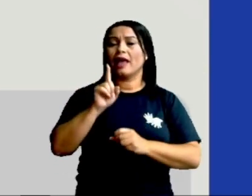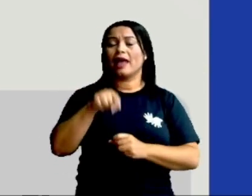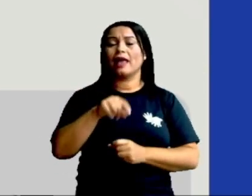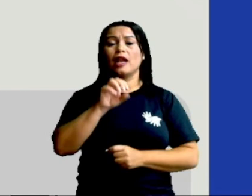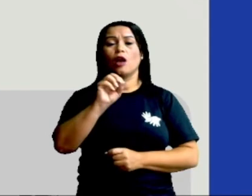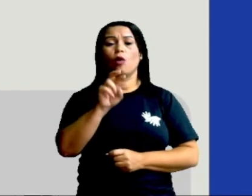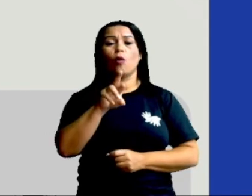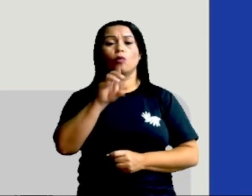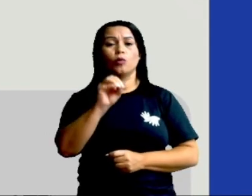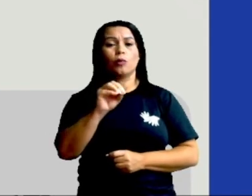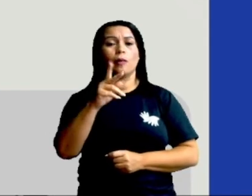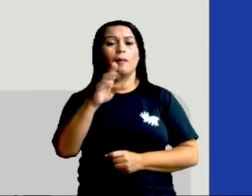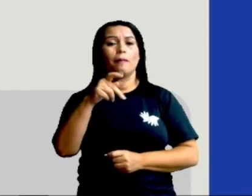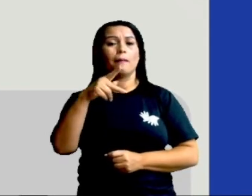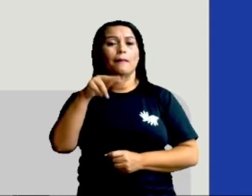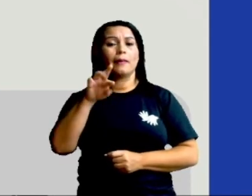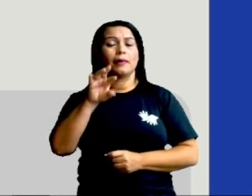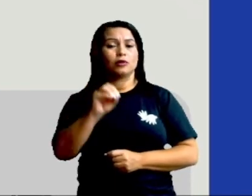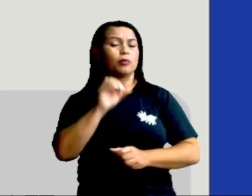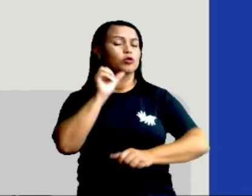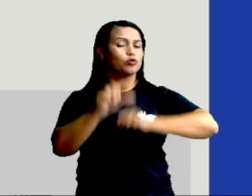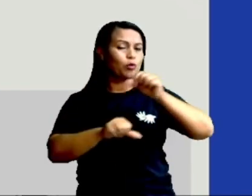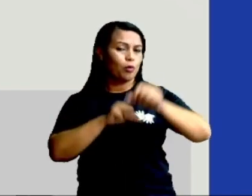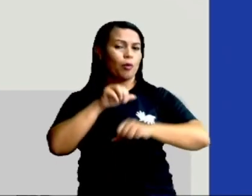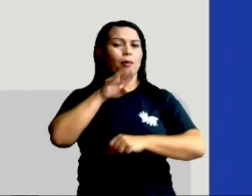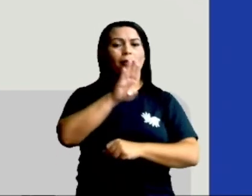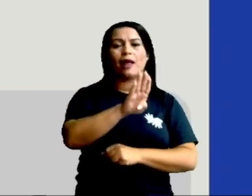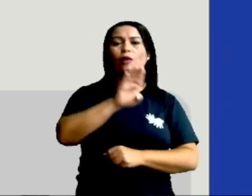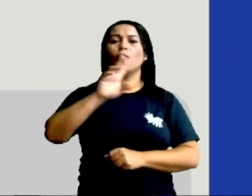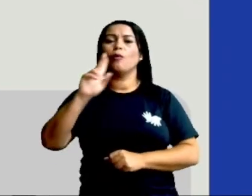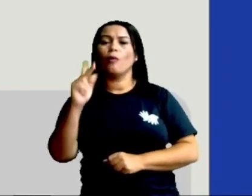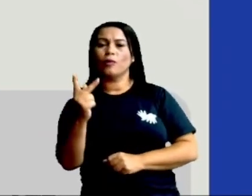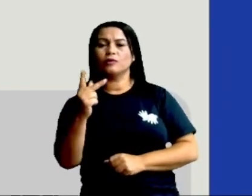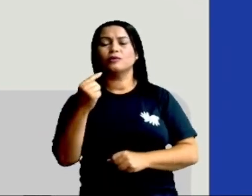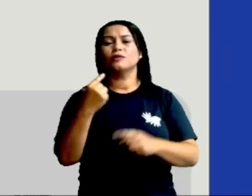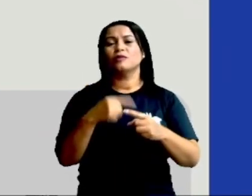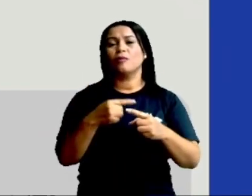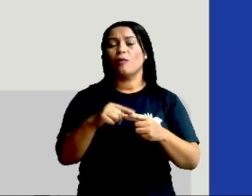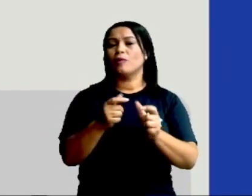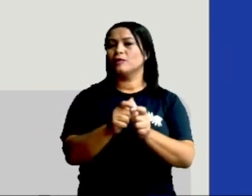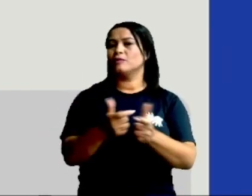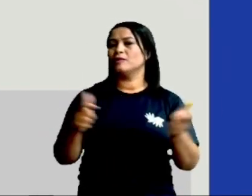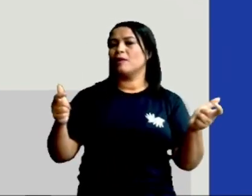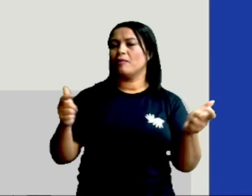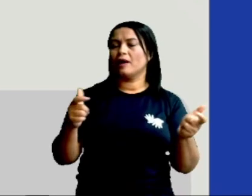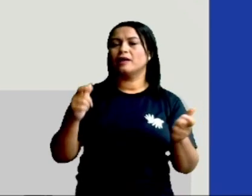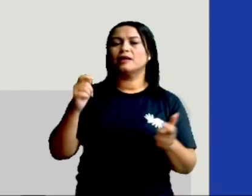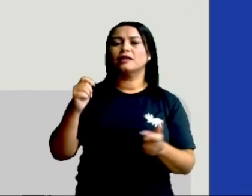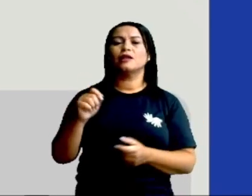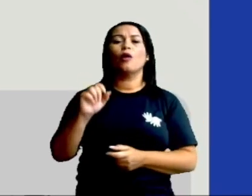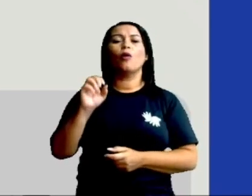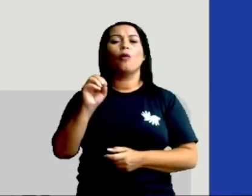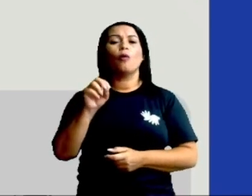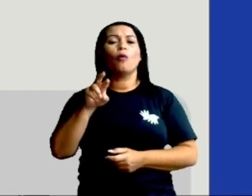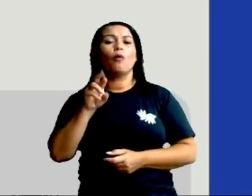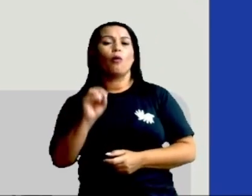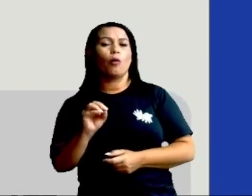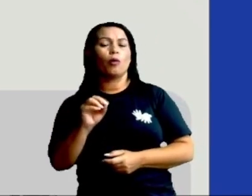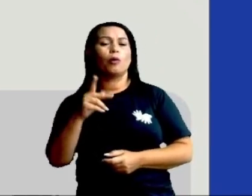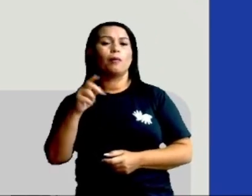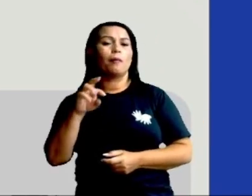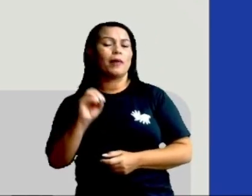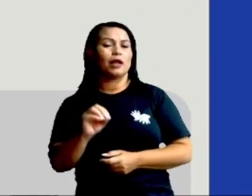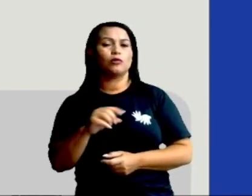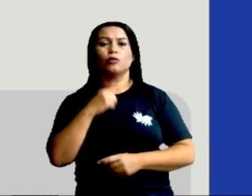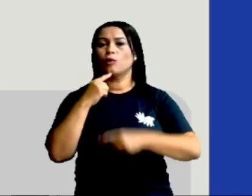Ouro Preto depois passou a ser Belo Horizonte por conta do tamanho Ouro Preto não foi suportando a